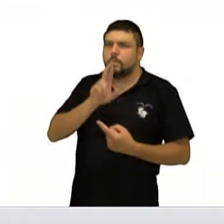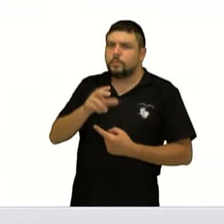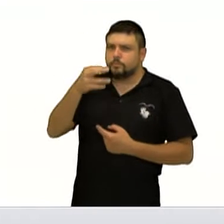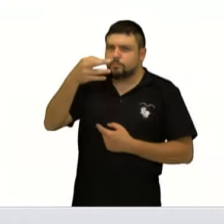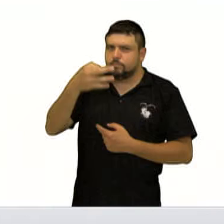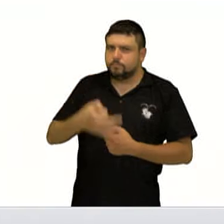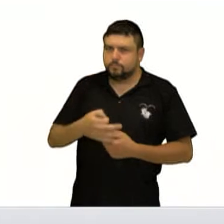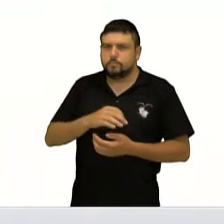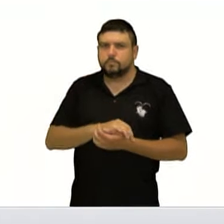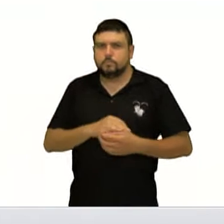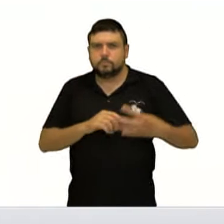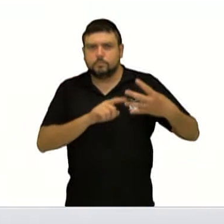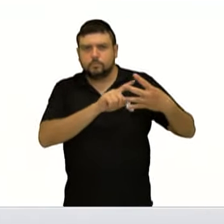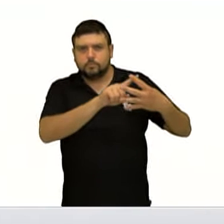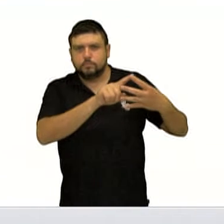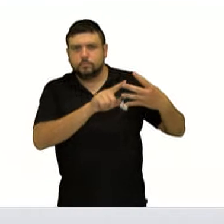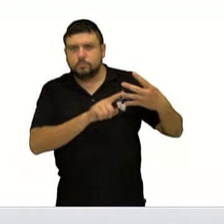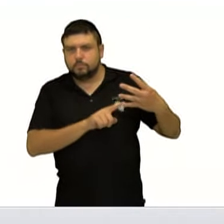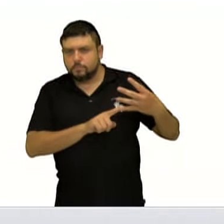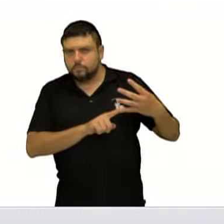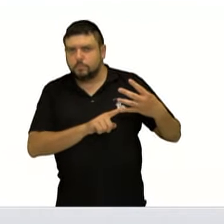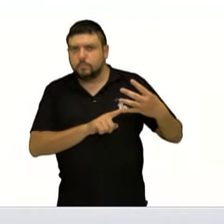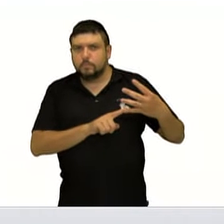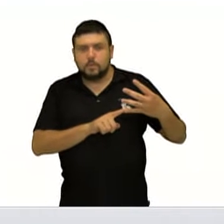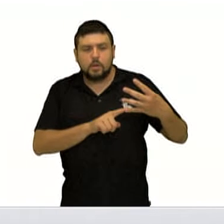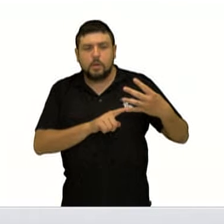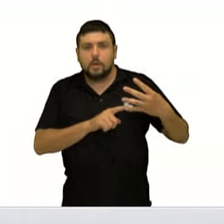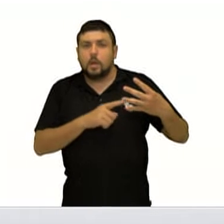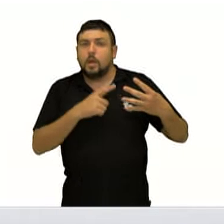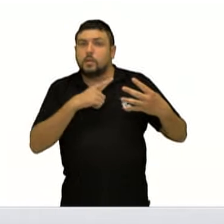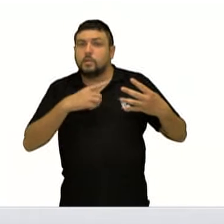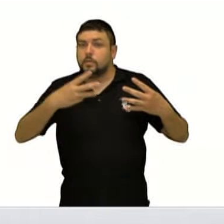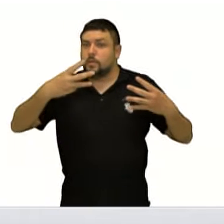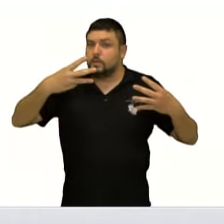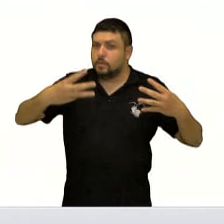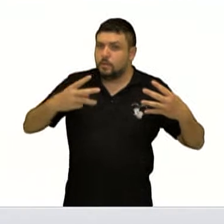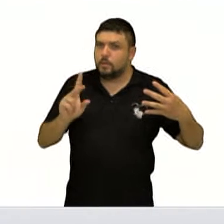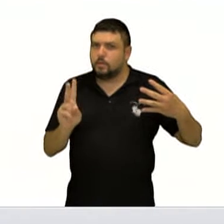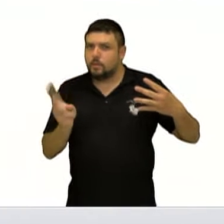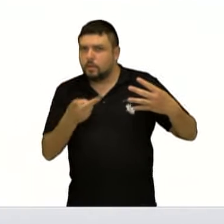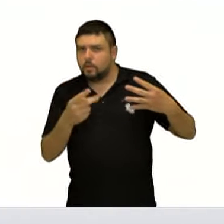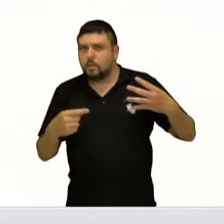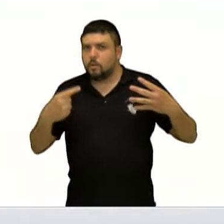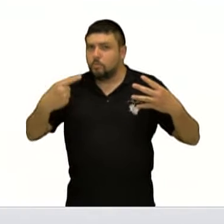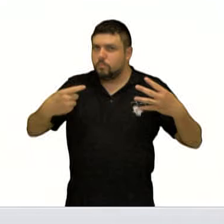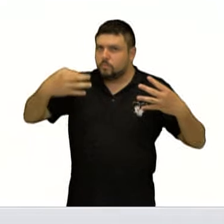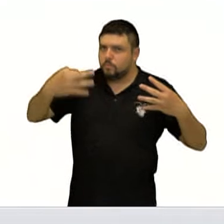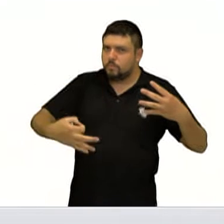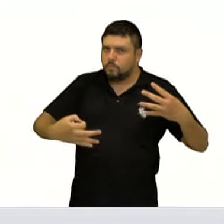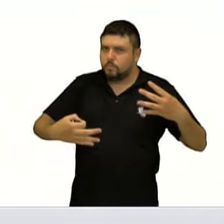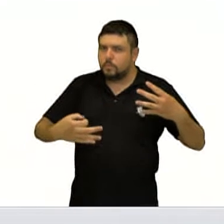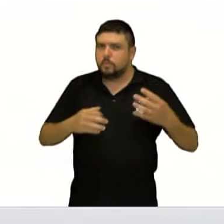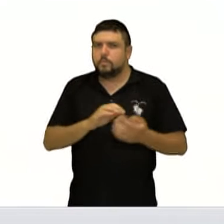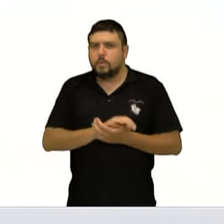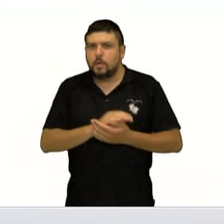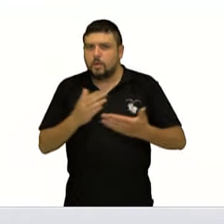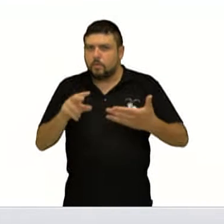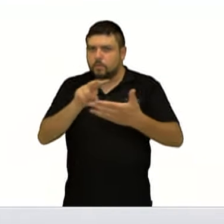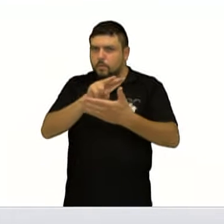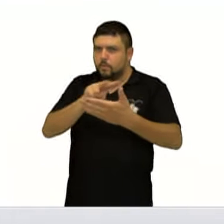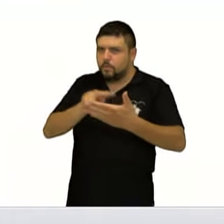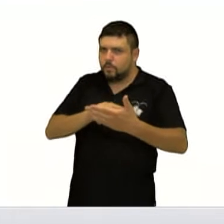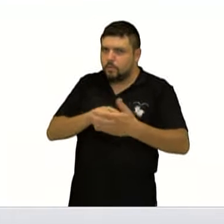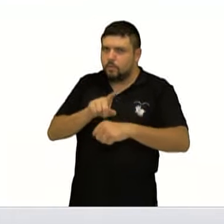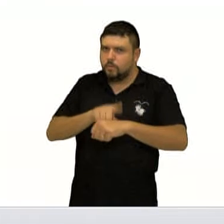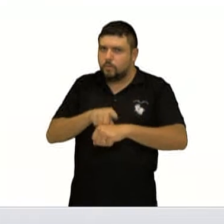dessas 4 opções que nós temos ali, 3 estão incorretas, eu tenho apenas uma correta, ok? Eu vou ler com vocês e vou dar um